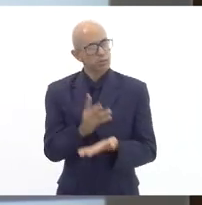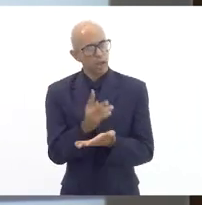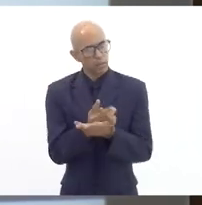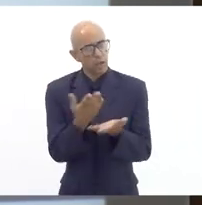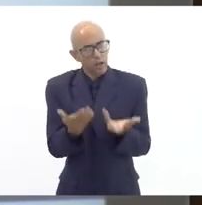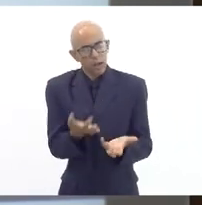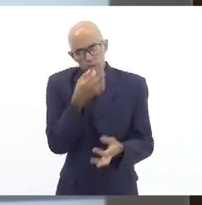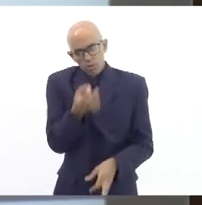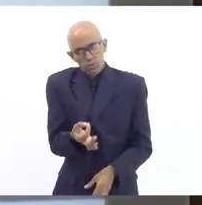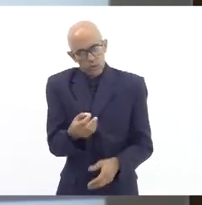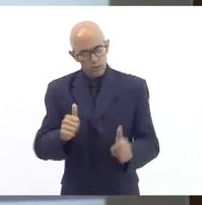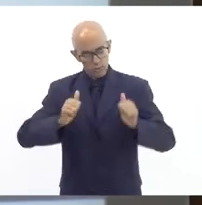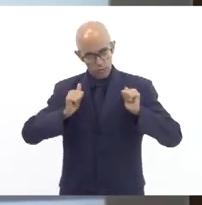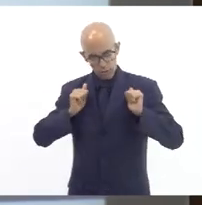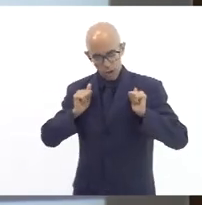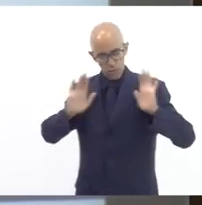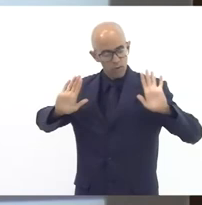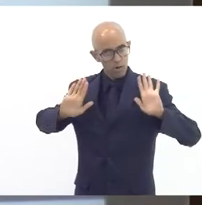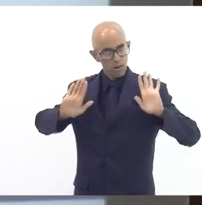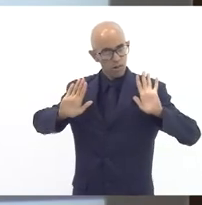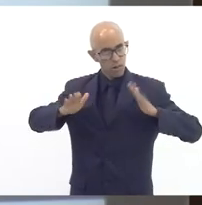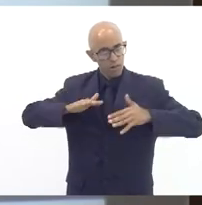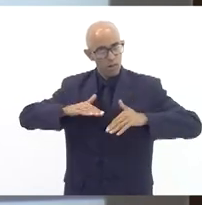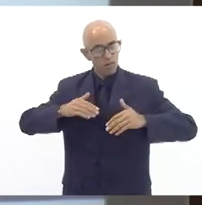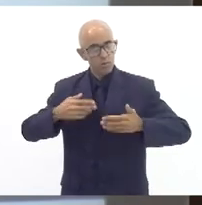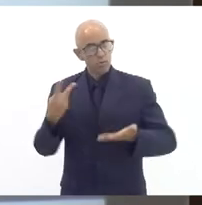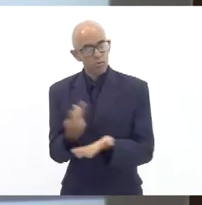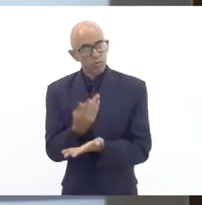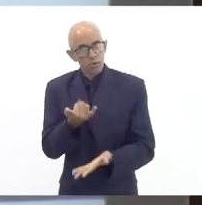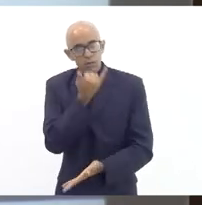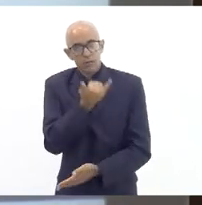se desresponsabilizar sobre as mortes que produz, porque cada